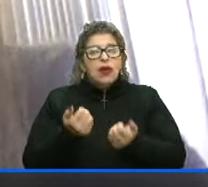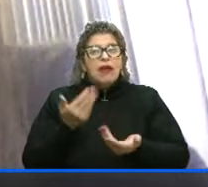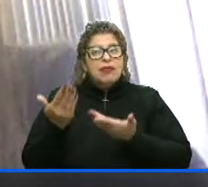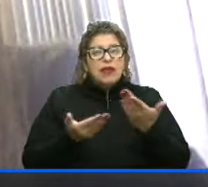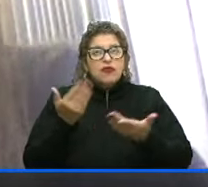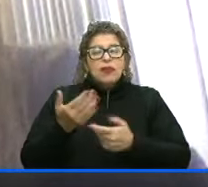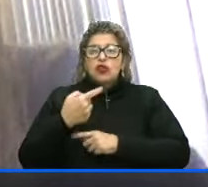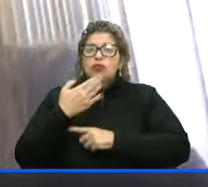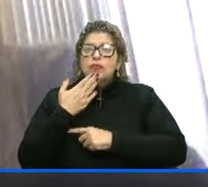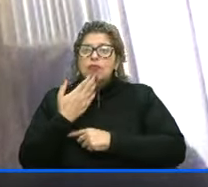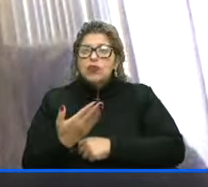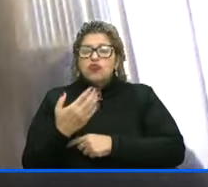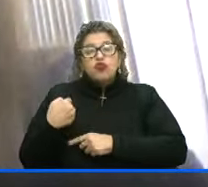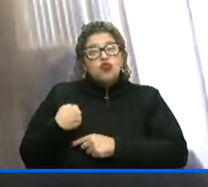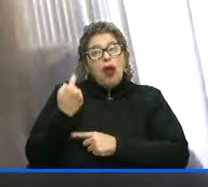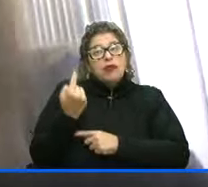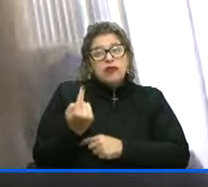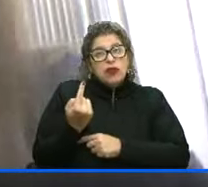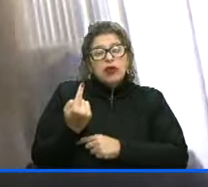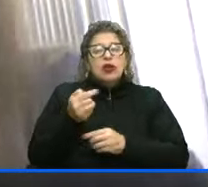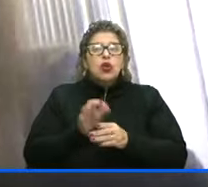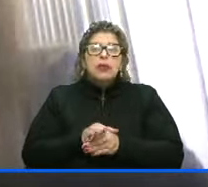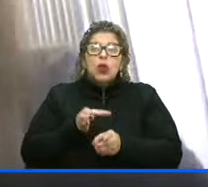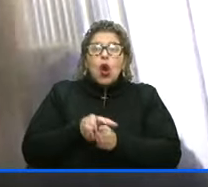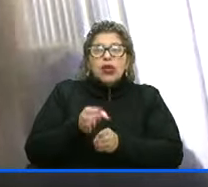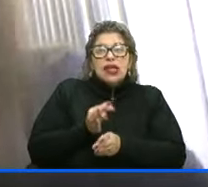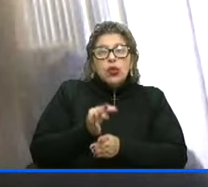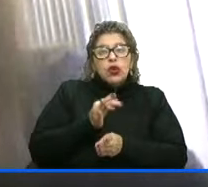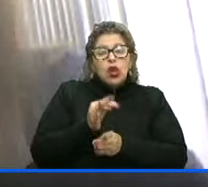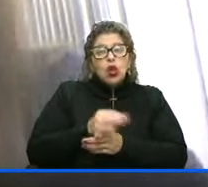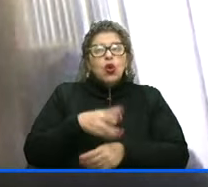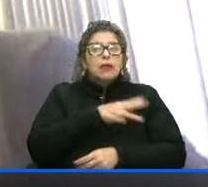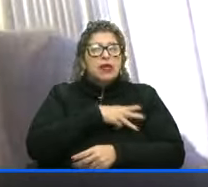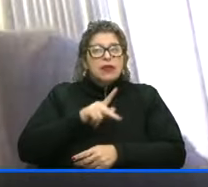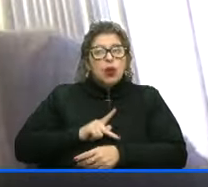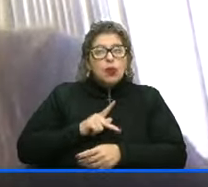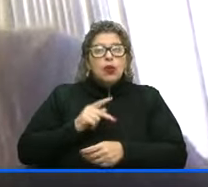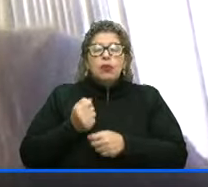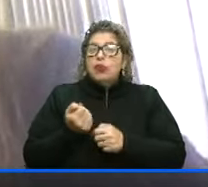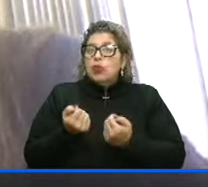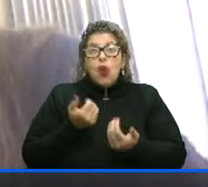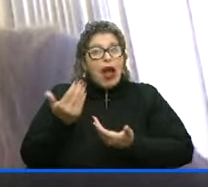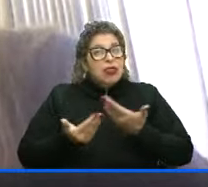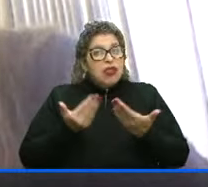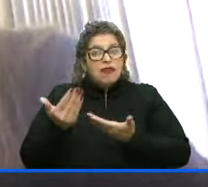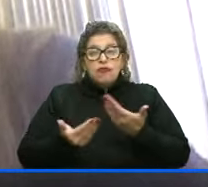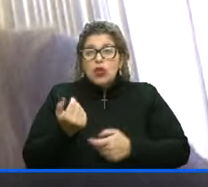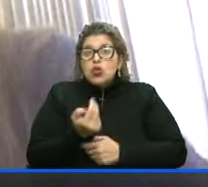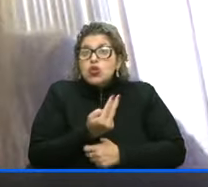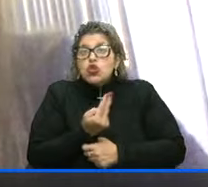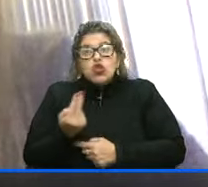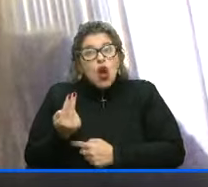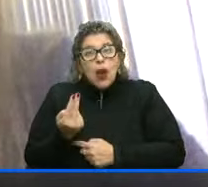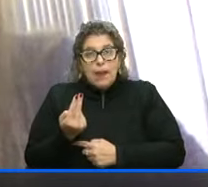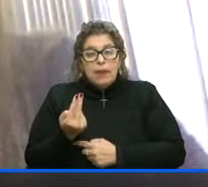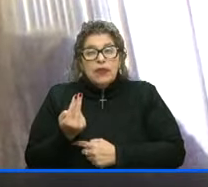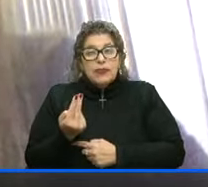pediu, se tu pediu por sozinho, se tu pediu pelo Conselho Tutelar, se tu pediu pelo Ministério Público, o atendimento, nome da pessoa,